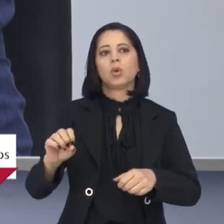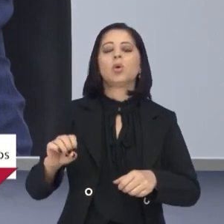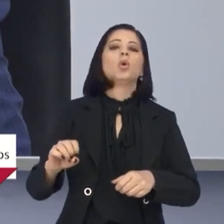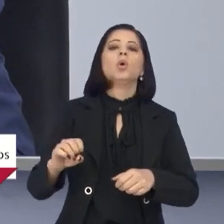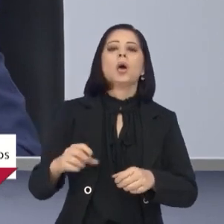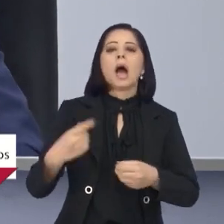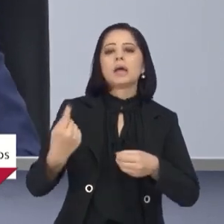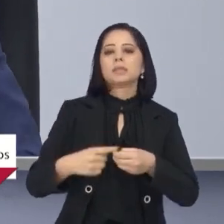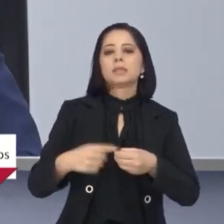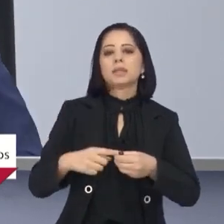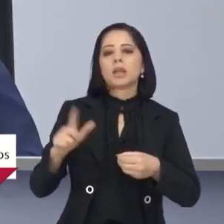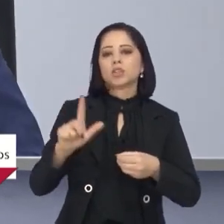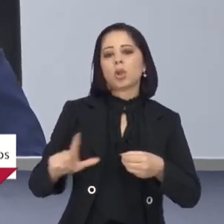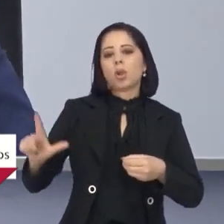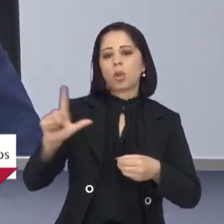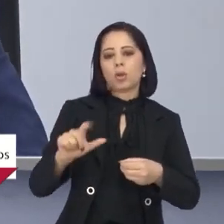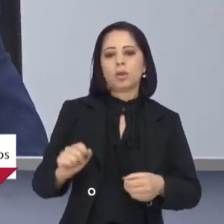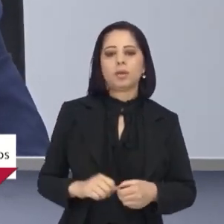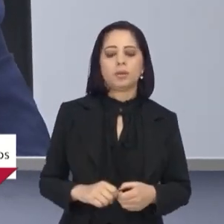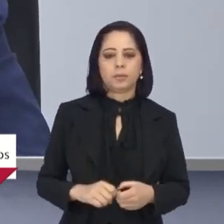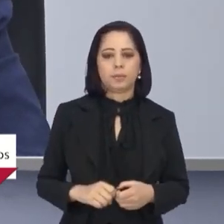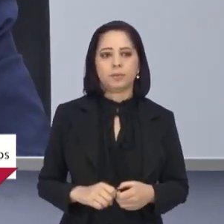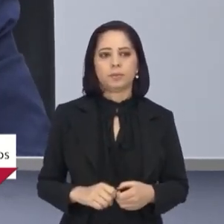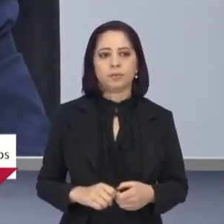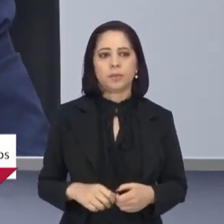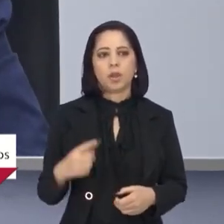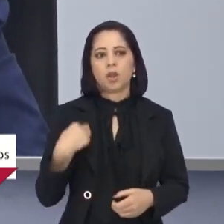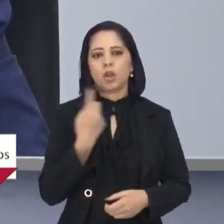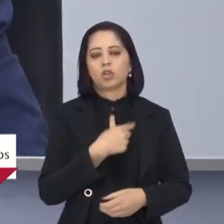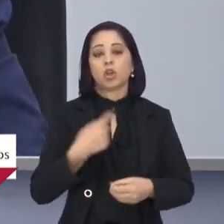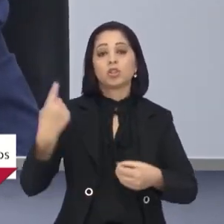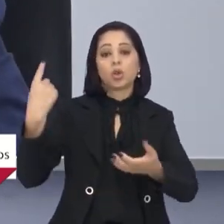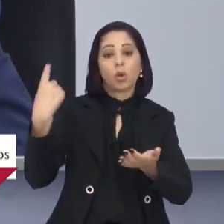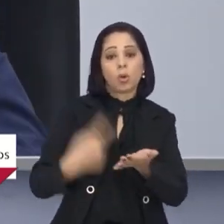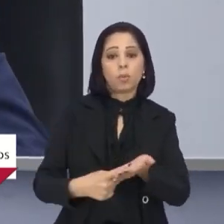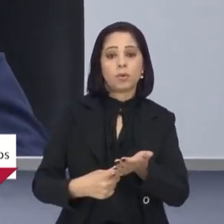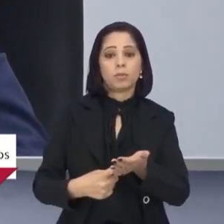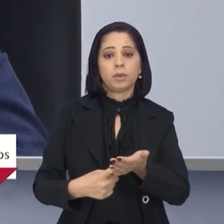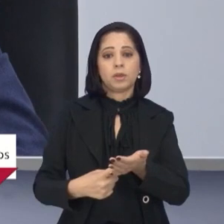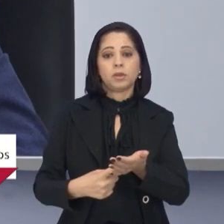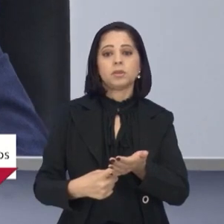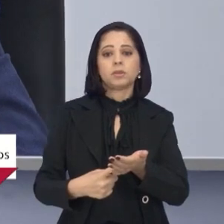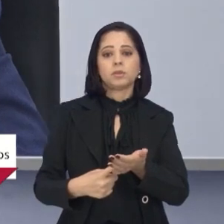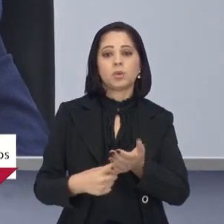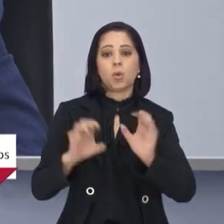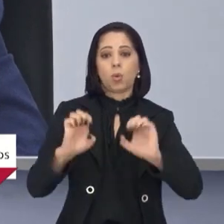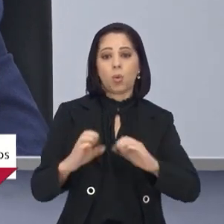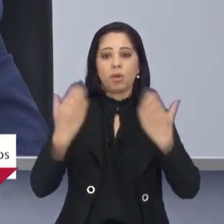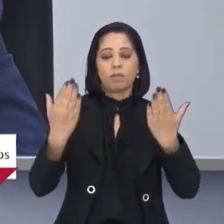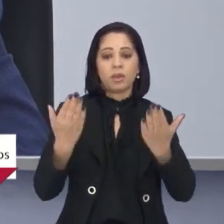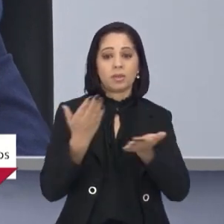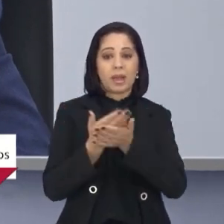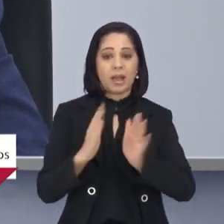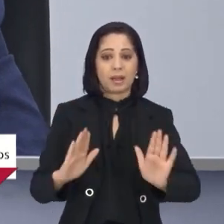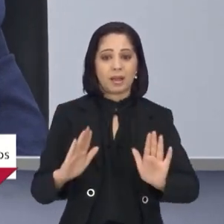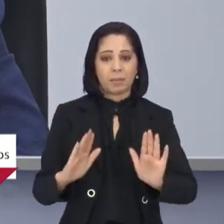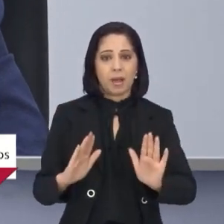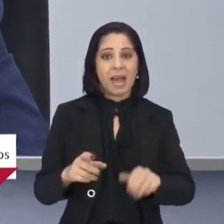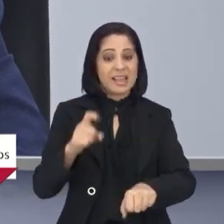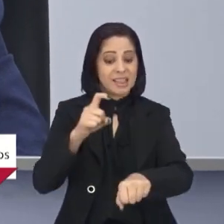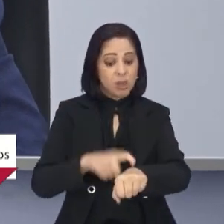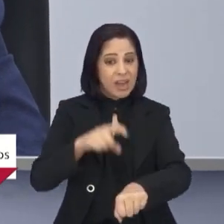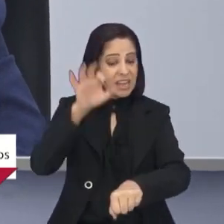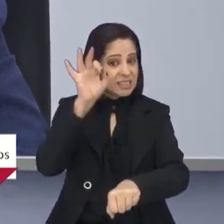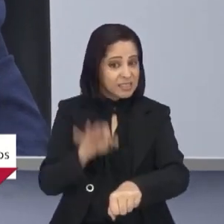balerini eu quero dizer para vocês que nós temos o compromisso de encerrar o o evento eh pontualmente